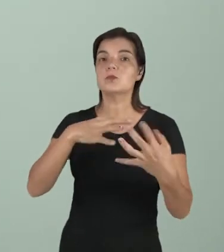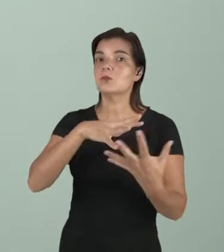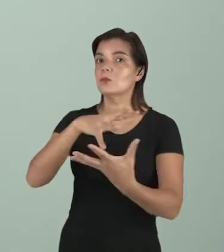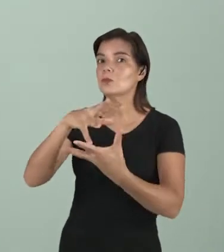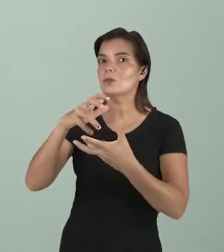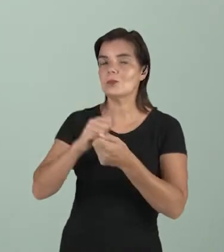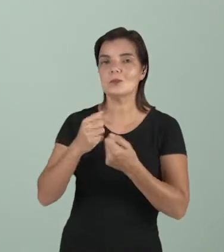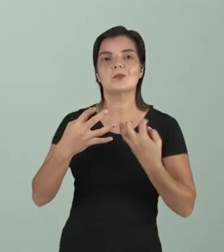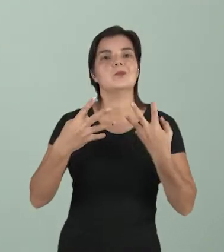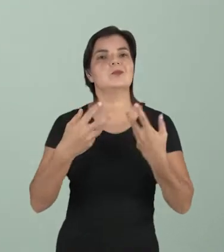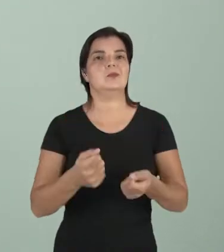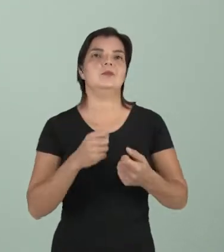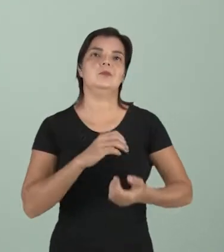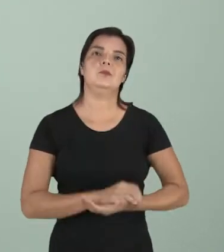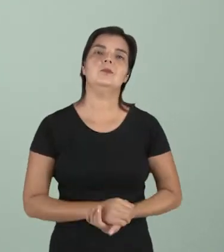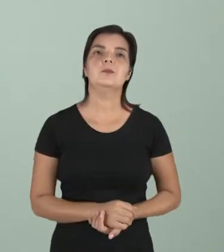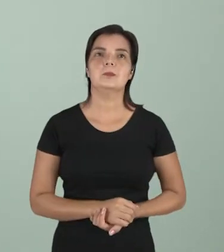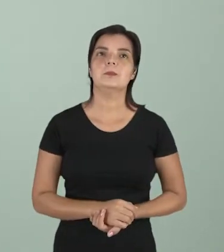mundo inteiro.